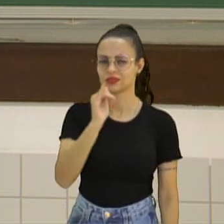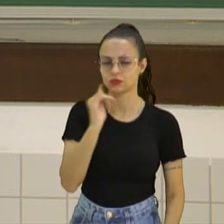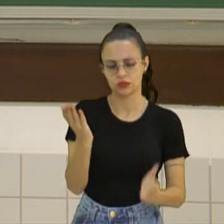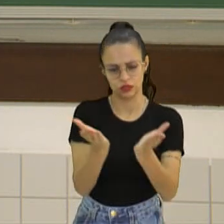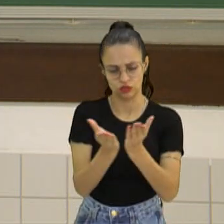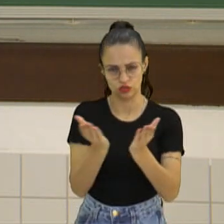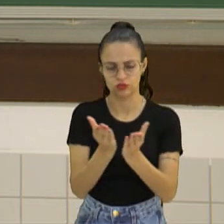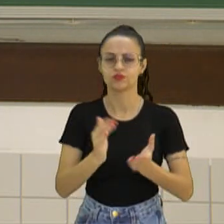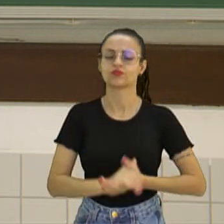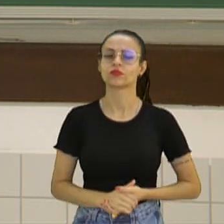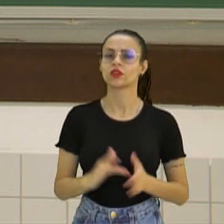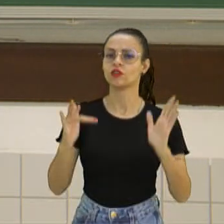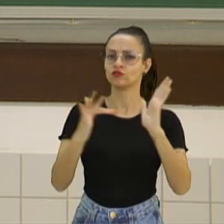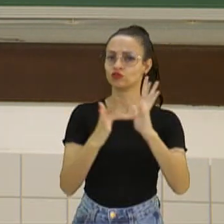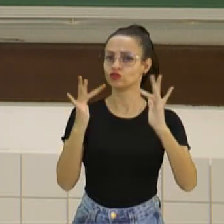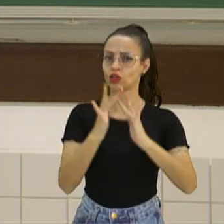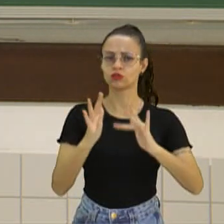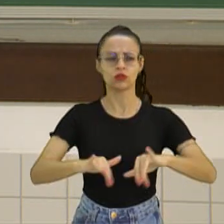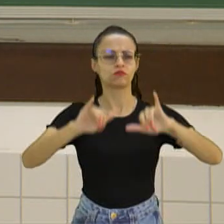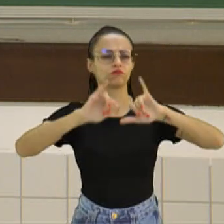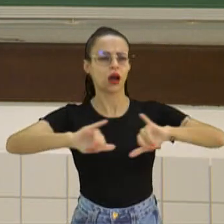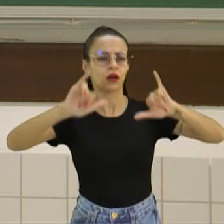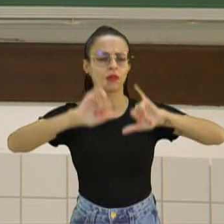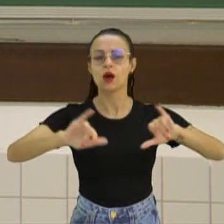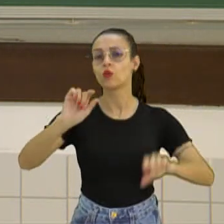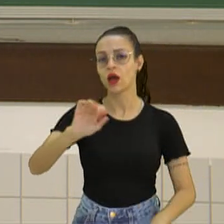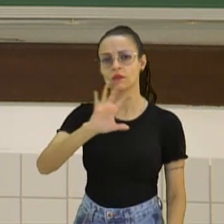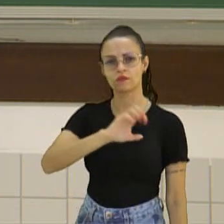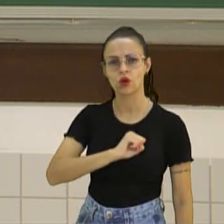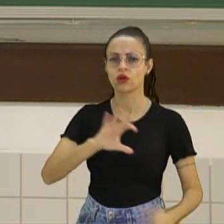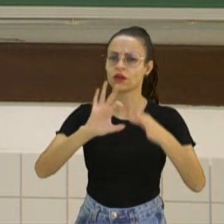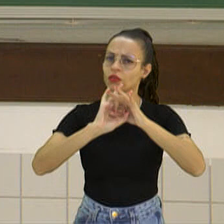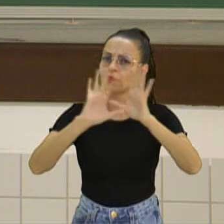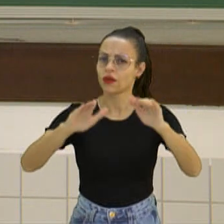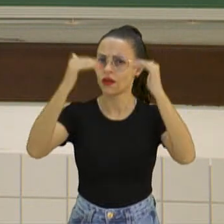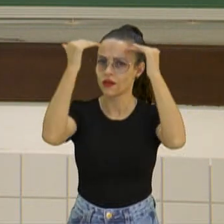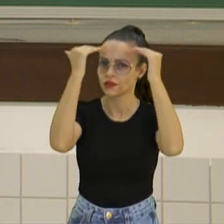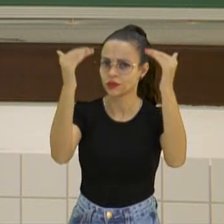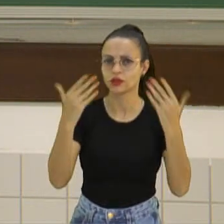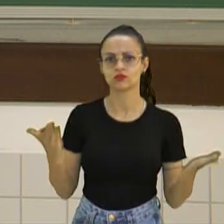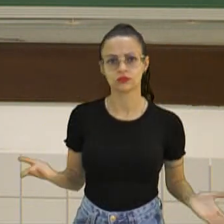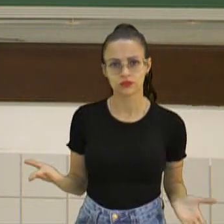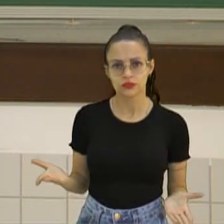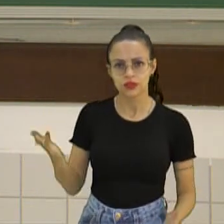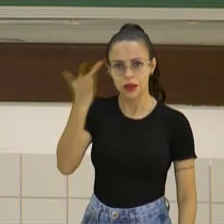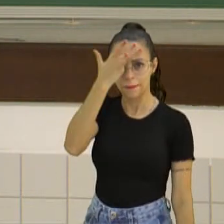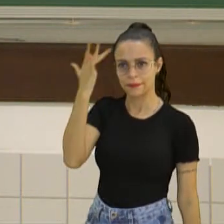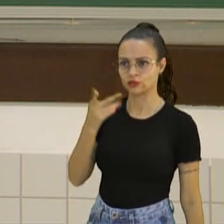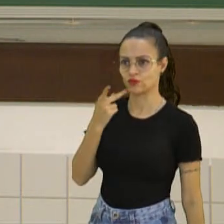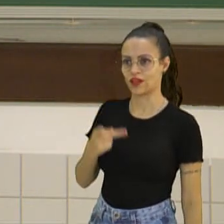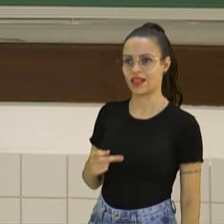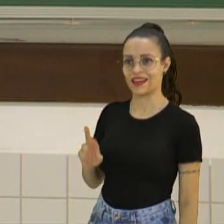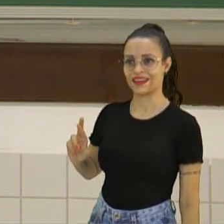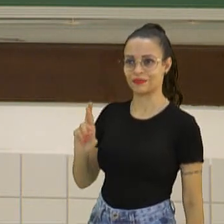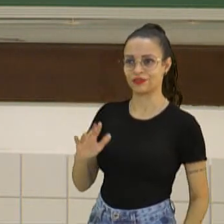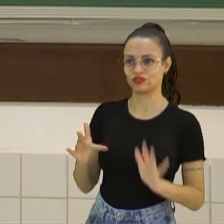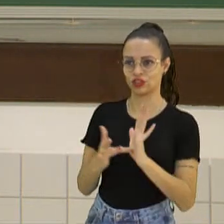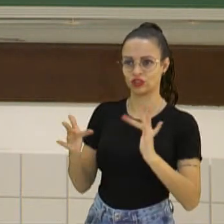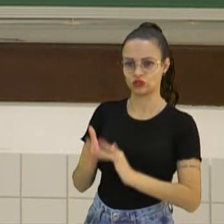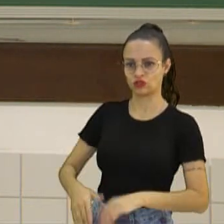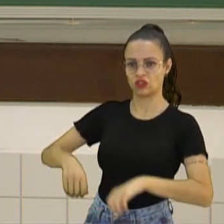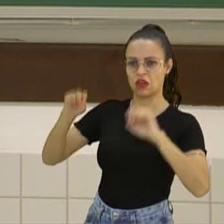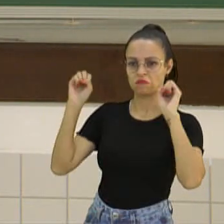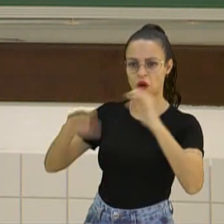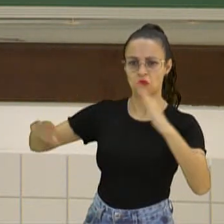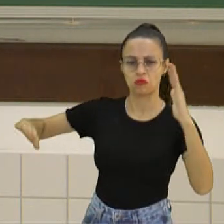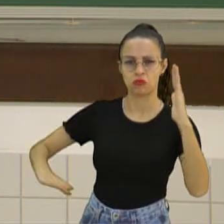pegar o exemplo do cristianismo Jesus pregava o amor Liberdade respeito uma pessoa que em nome de Cristo ataca terreiro